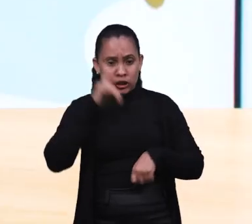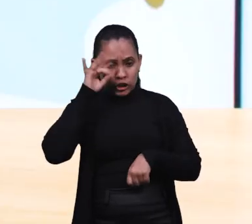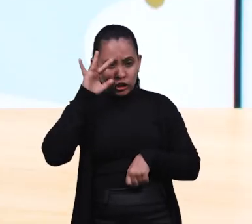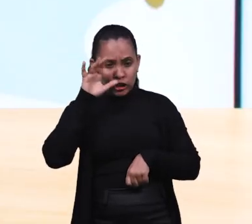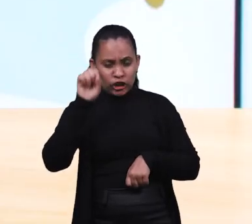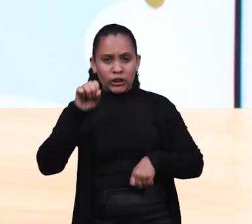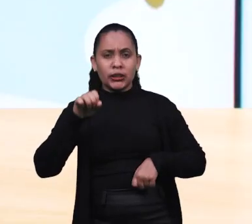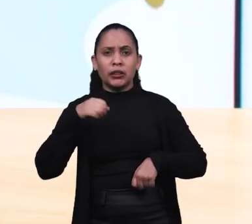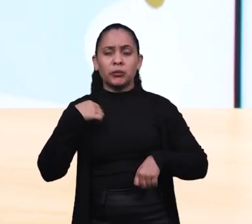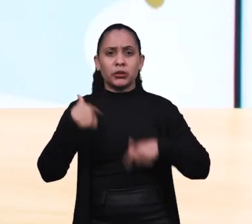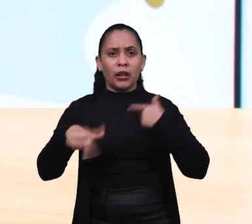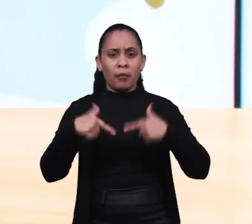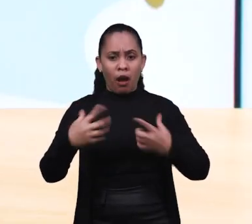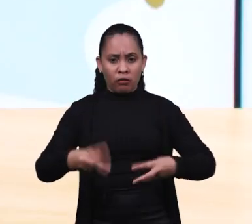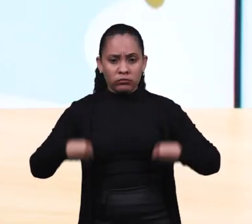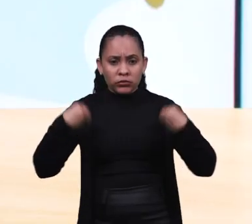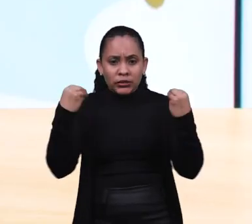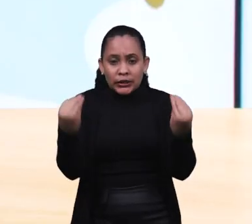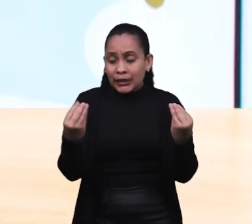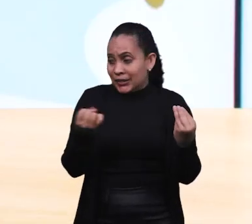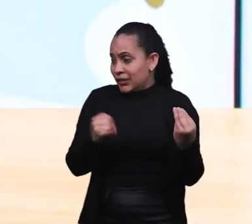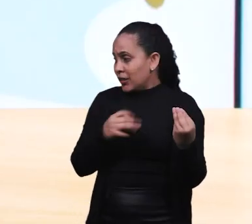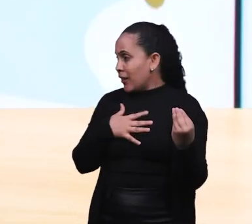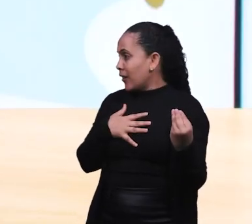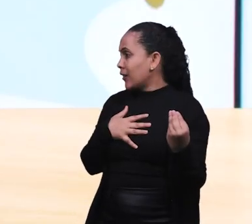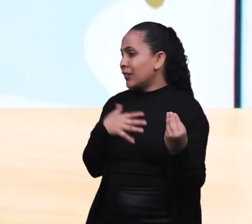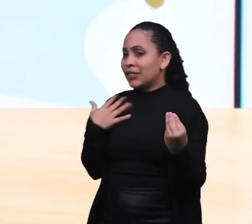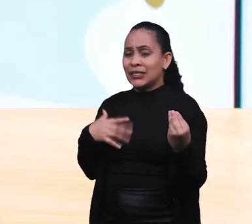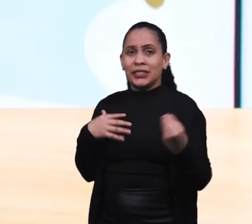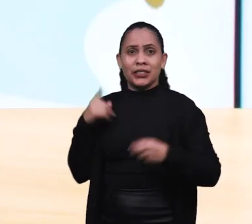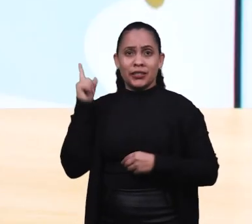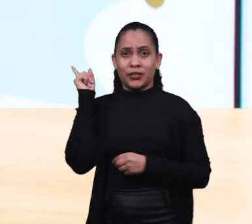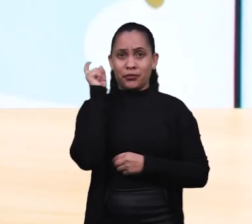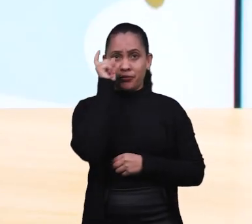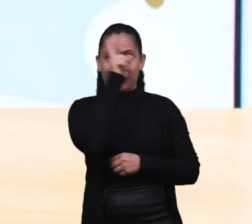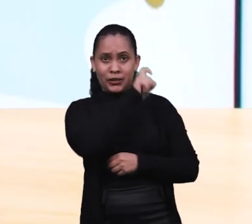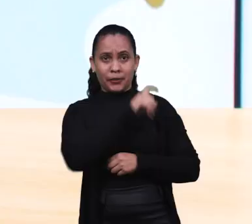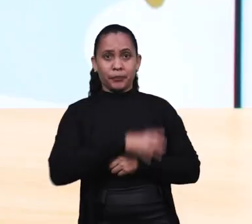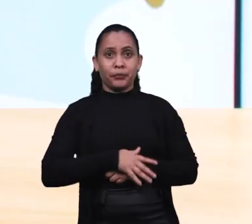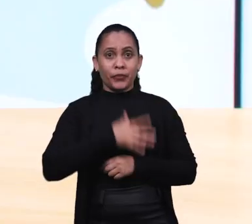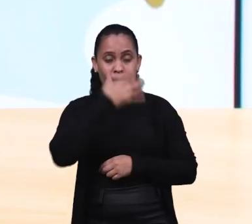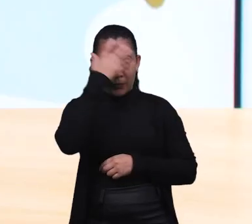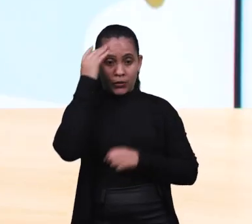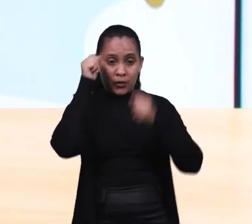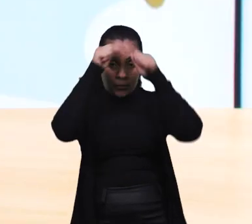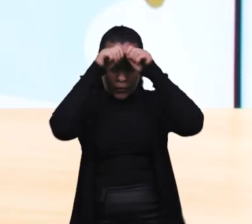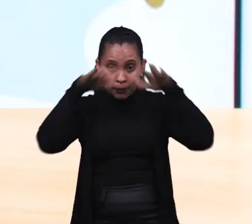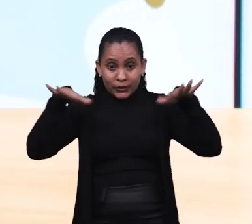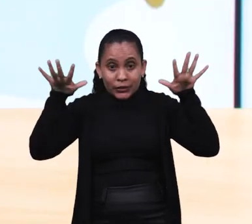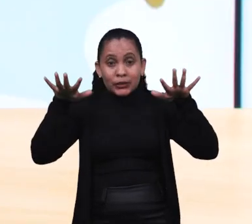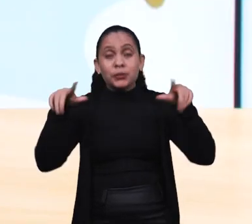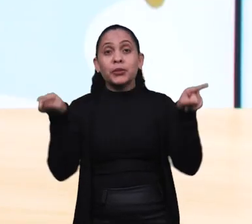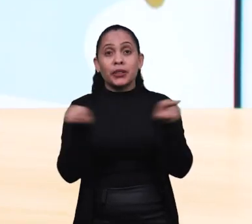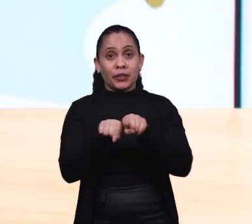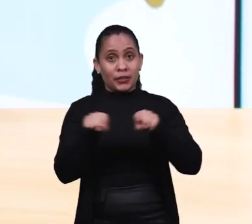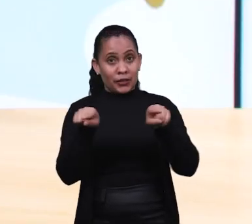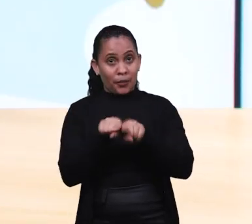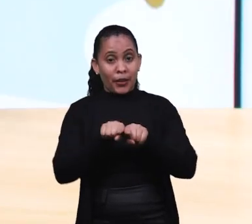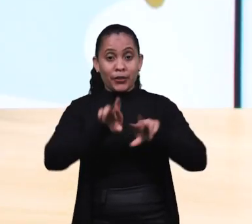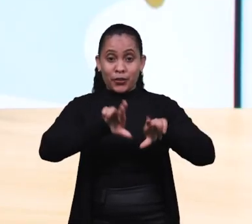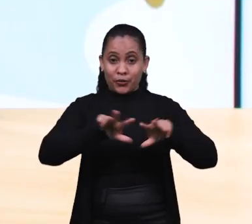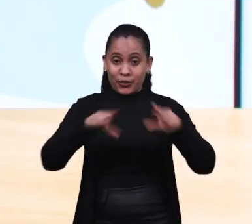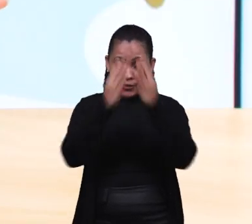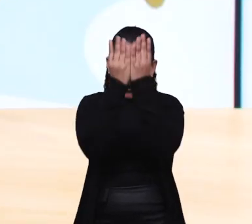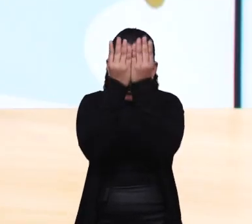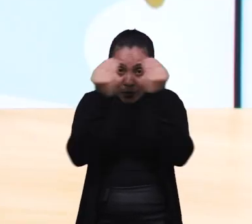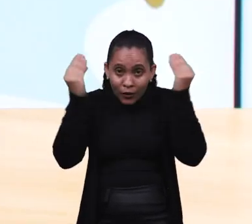prazos em outras atividades desestabilizam a gente. A pessoa com autismo tem uma desestabilização de uma forma, a pessoa com